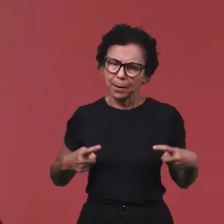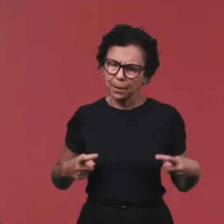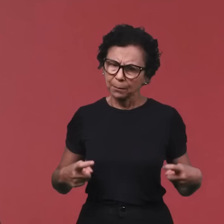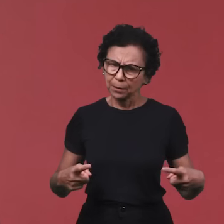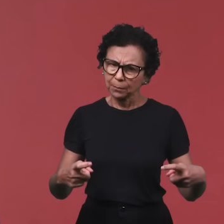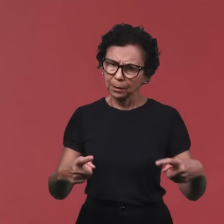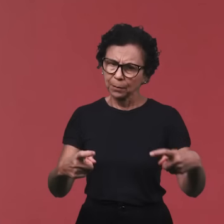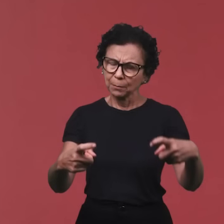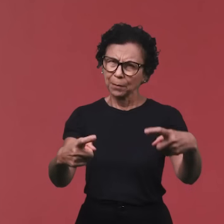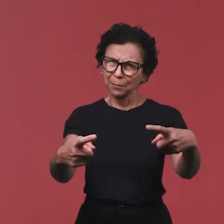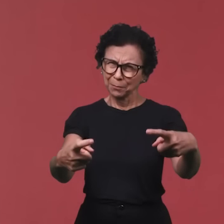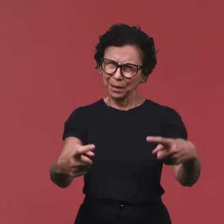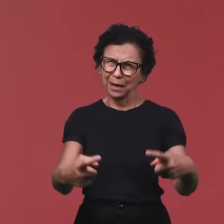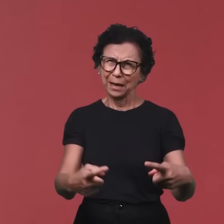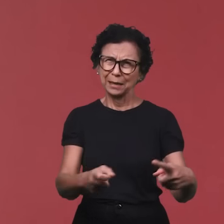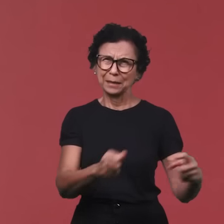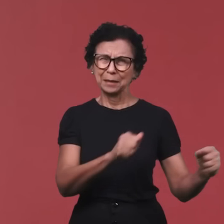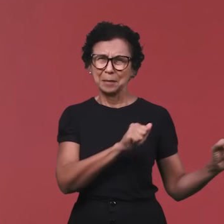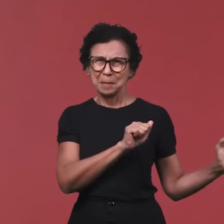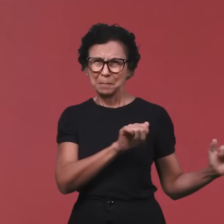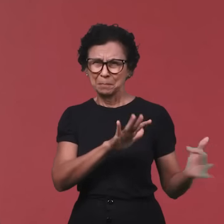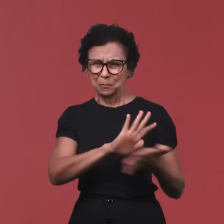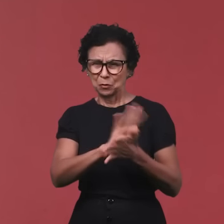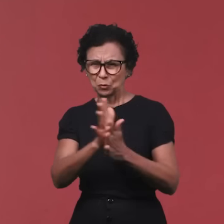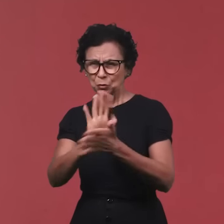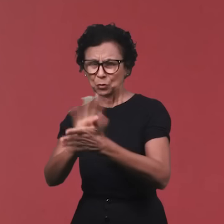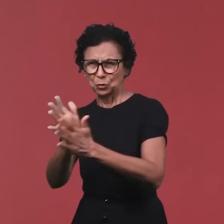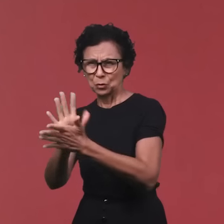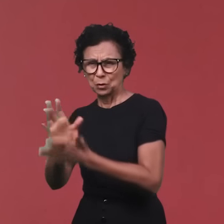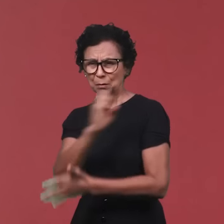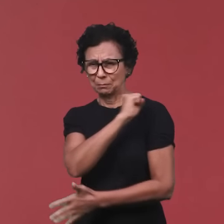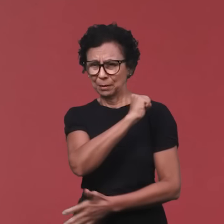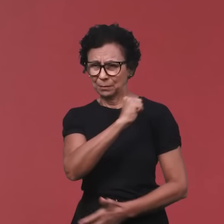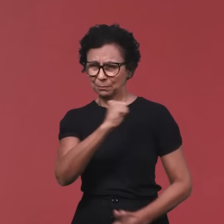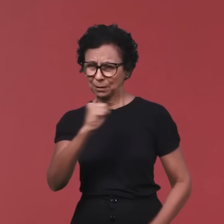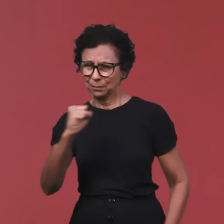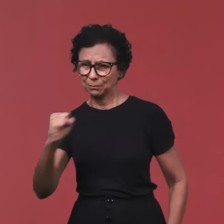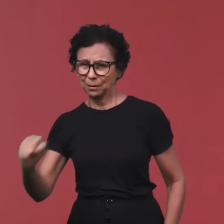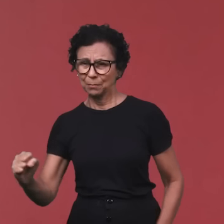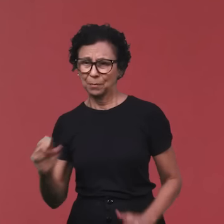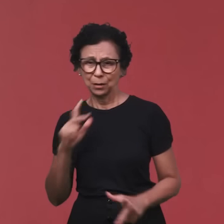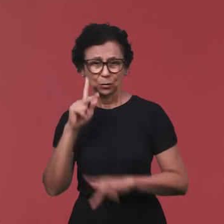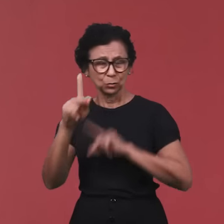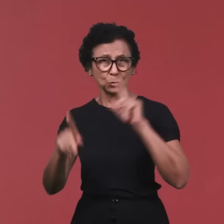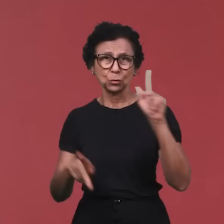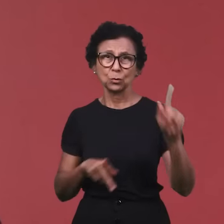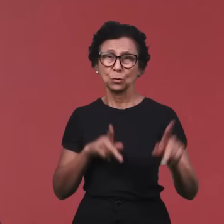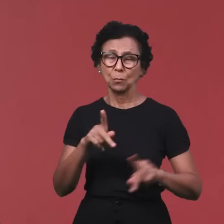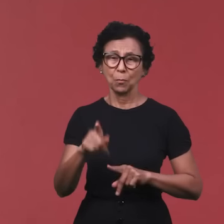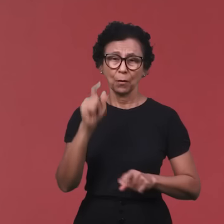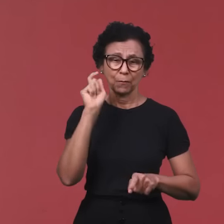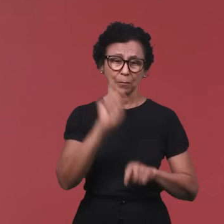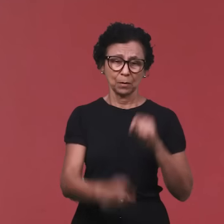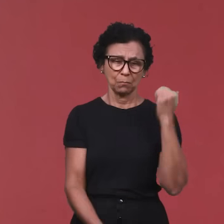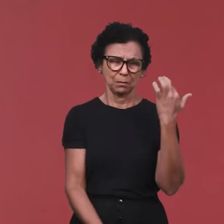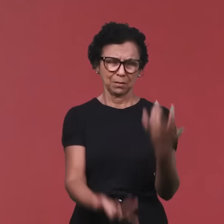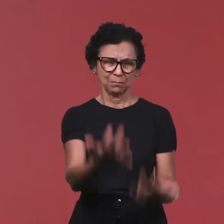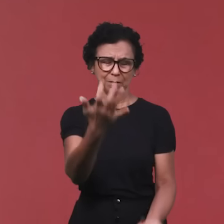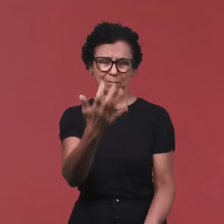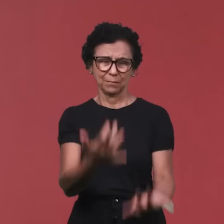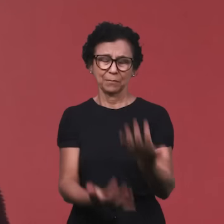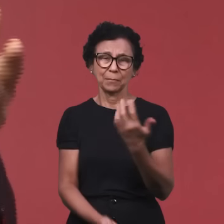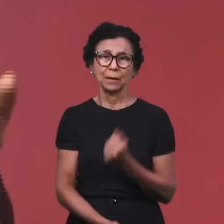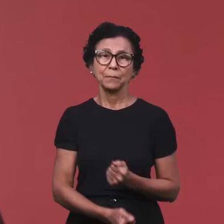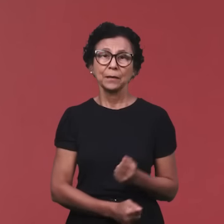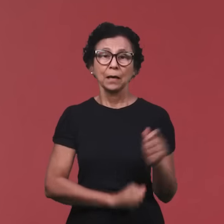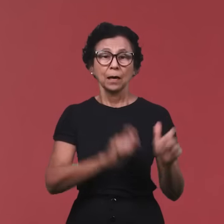entrou, massacrou quem tinha que massacrar, matou quem tinha que matar, pôs fogo em casa quem tinha que colocar fogo, levou